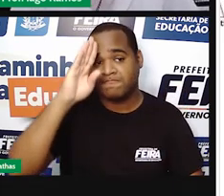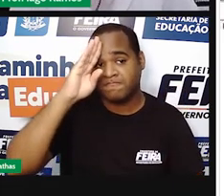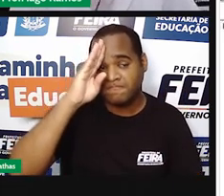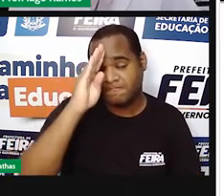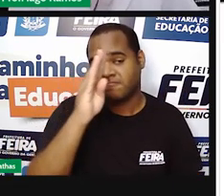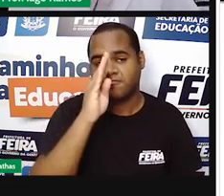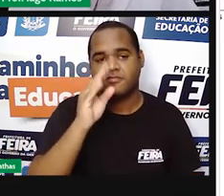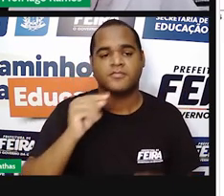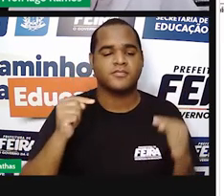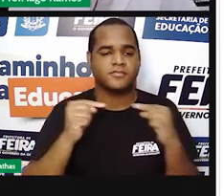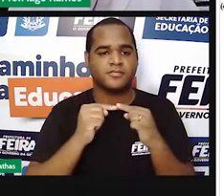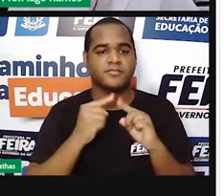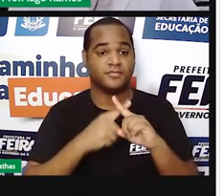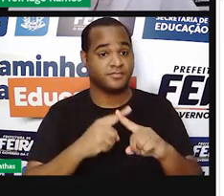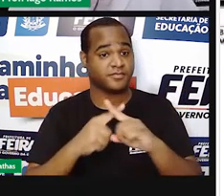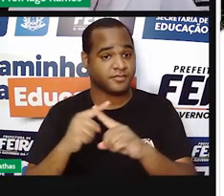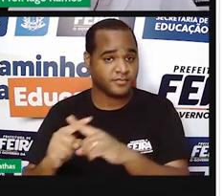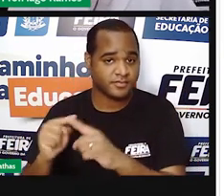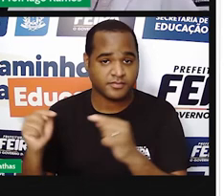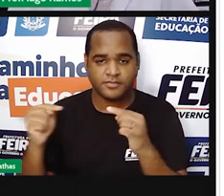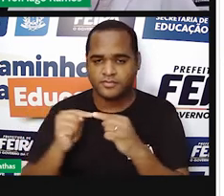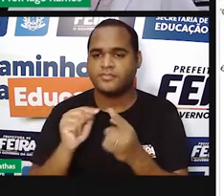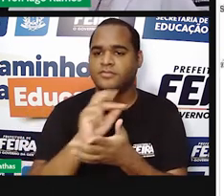princípio multiplicativo